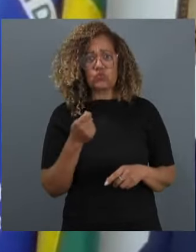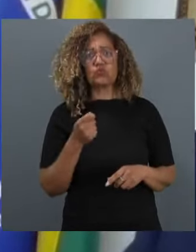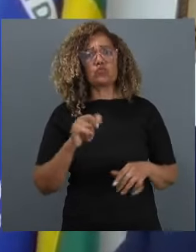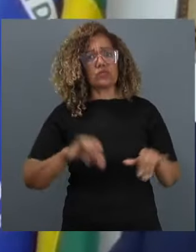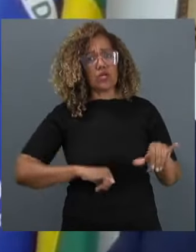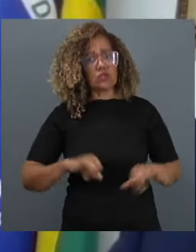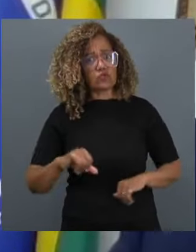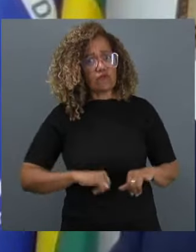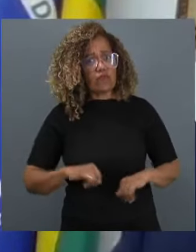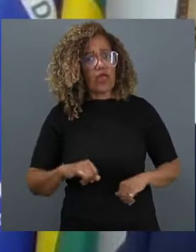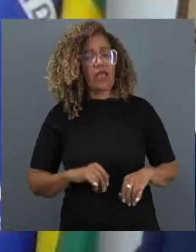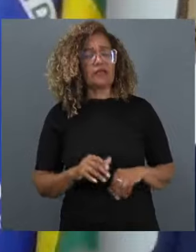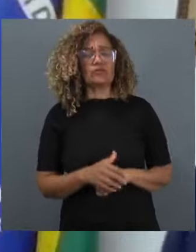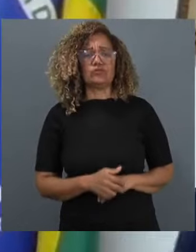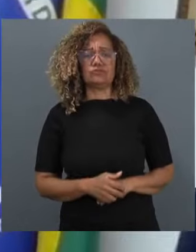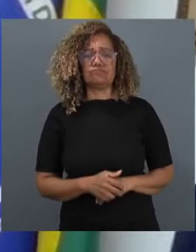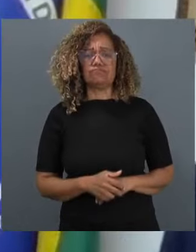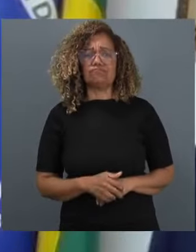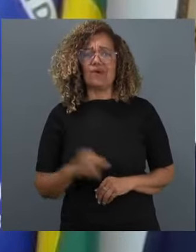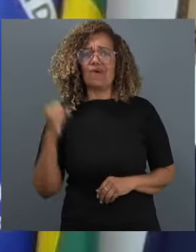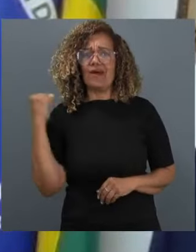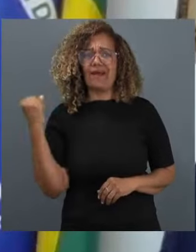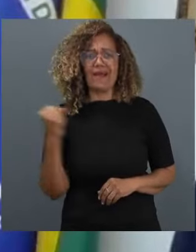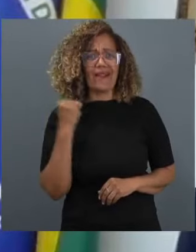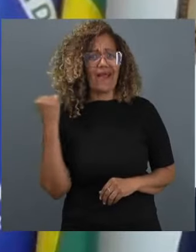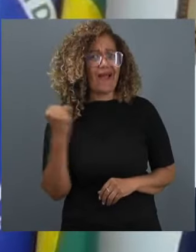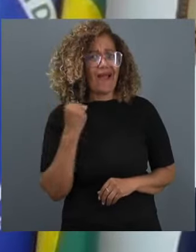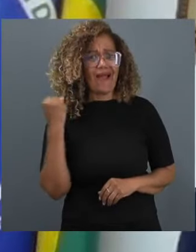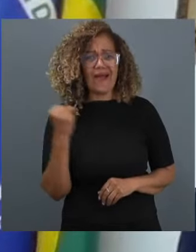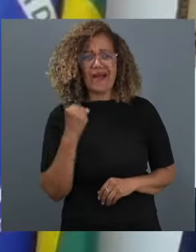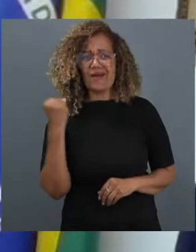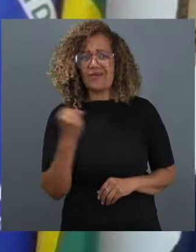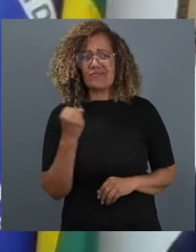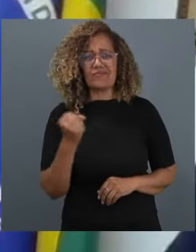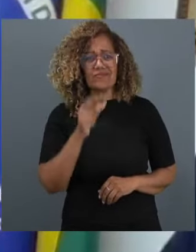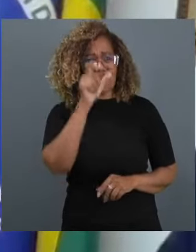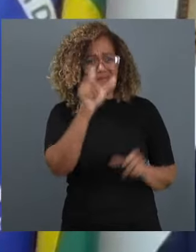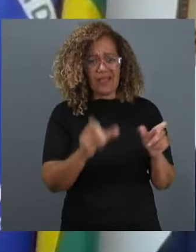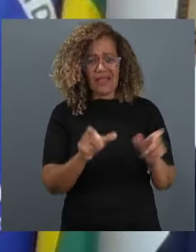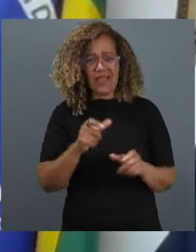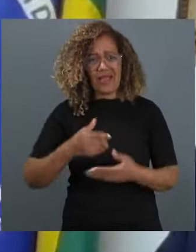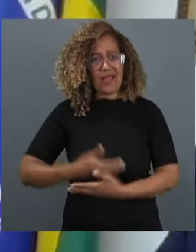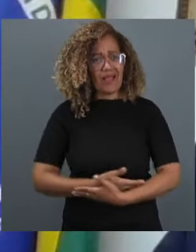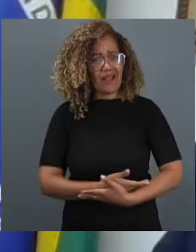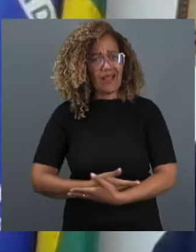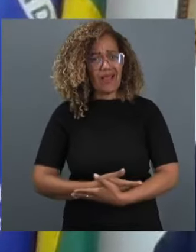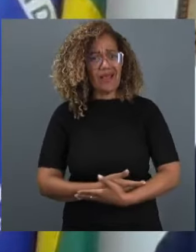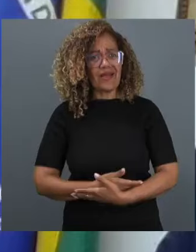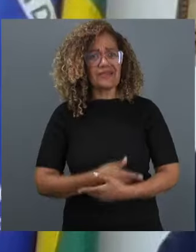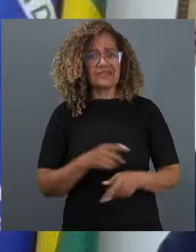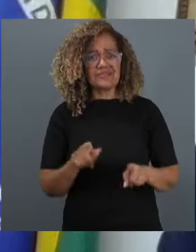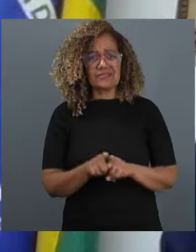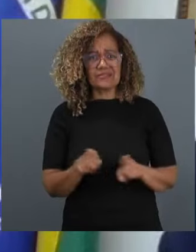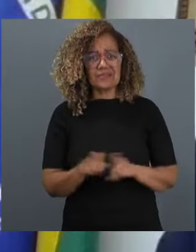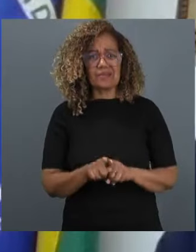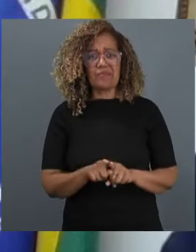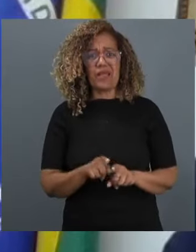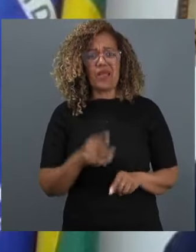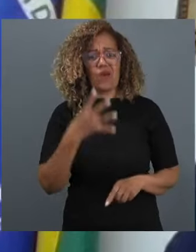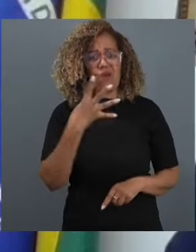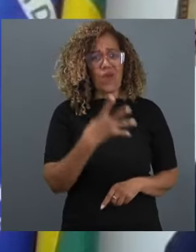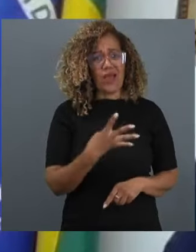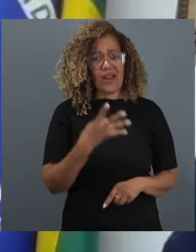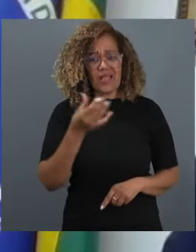Então, olha só a gravidade desses vetos amanhã, principalmente o